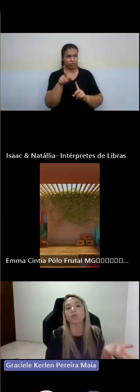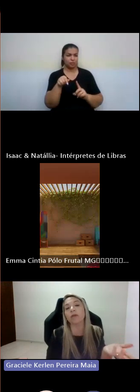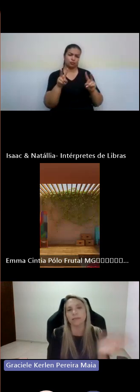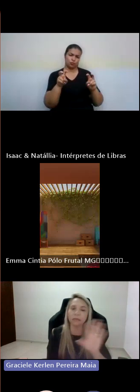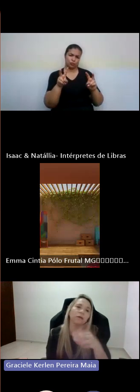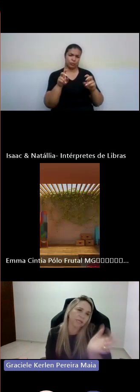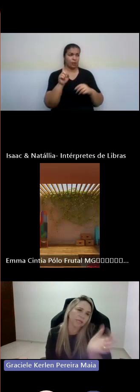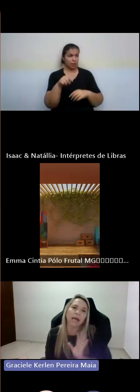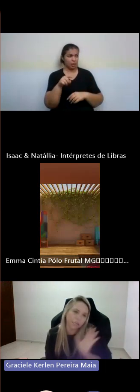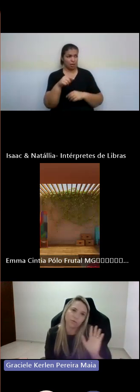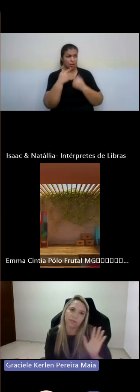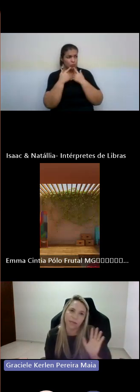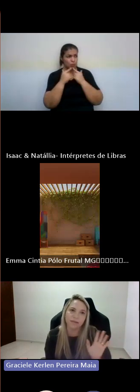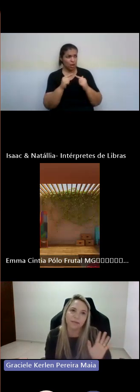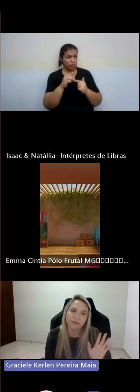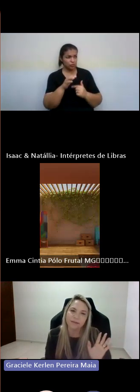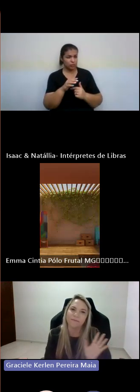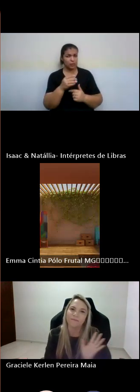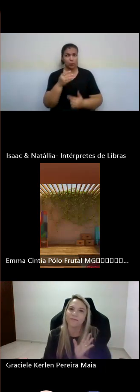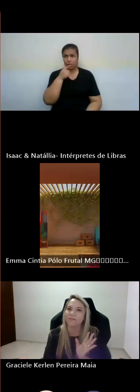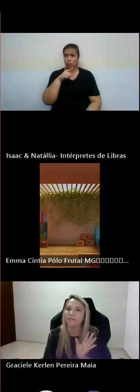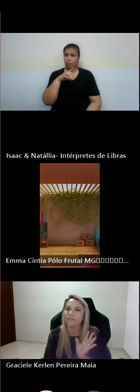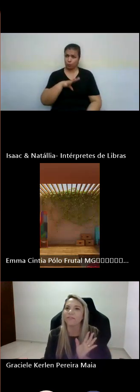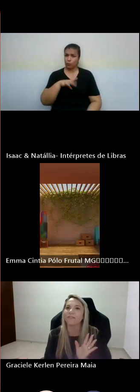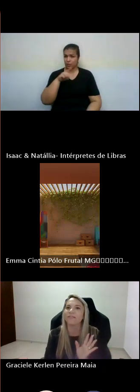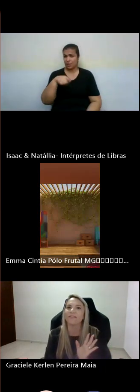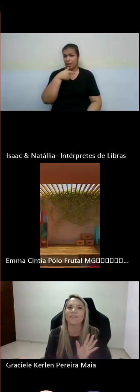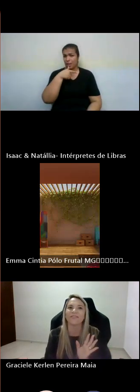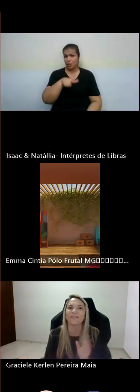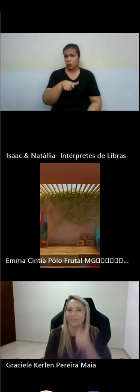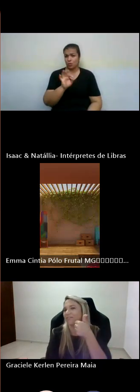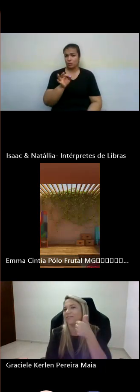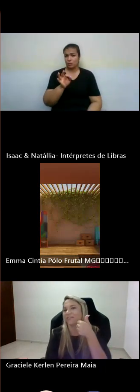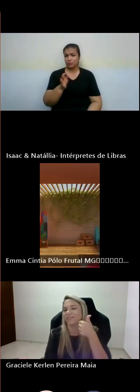língua portuguesa, então, seria a língua, né?